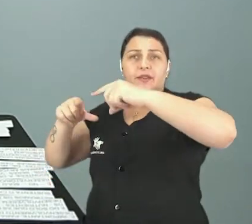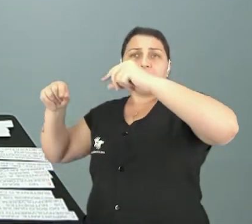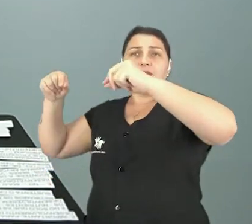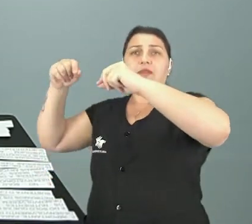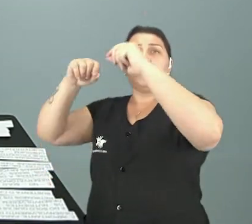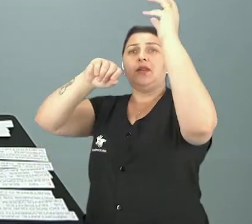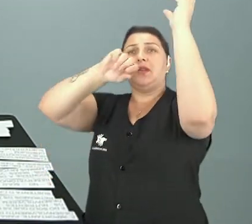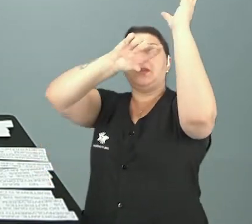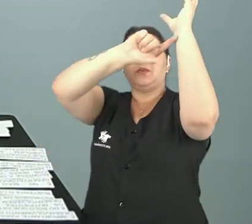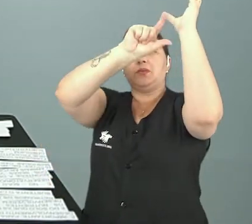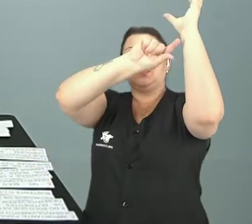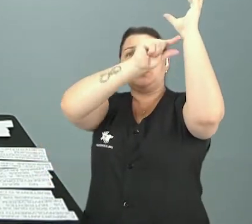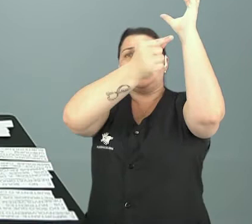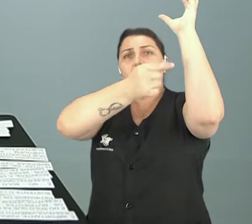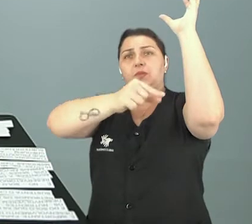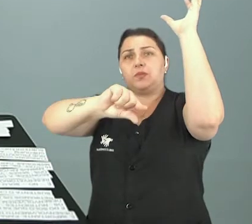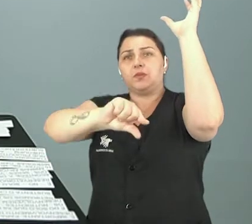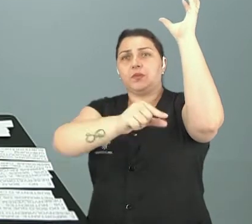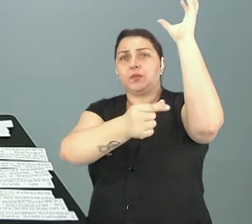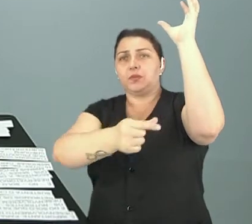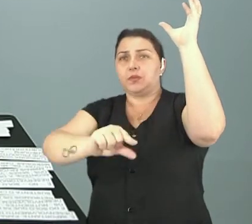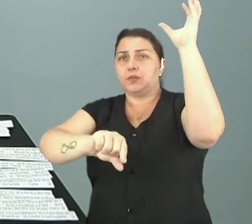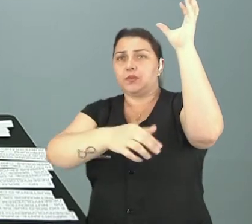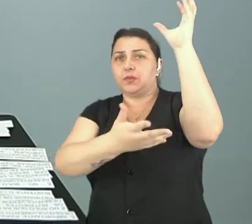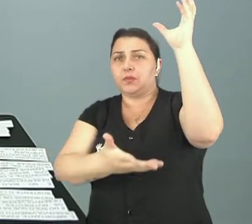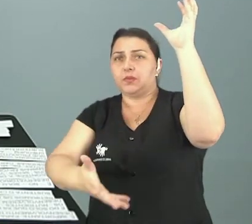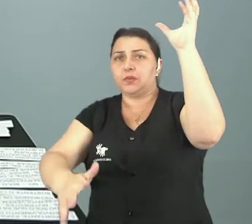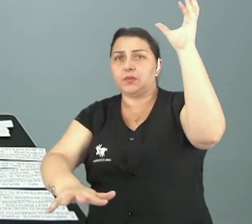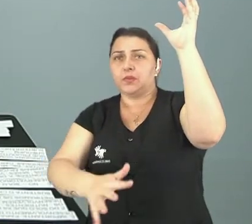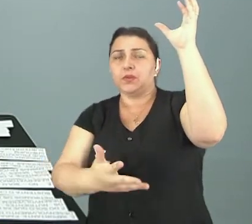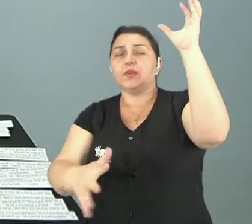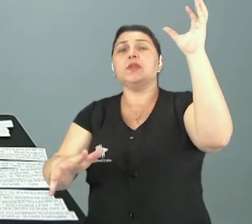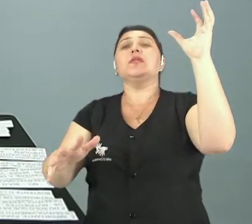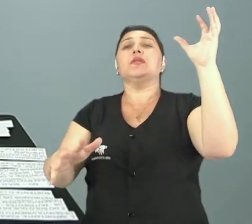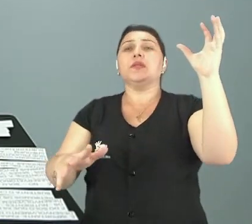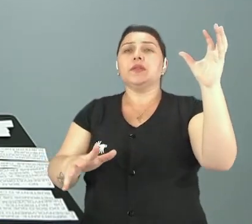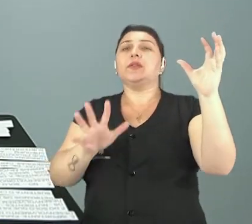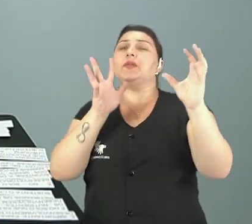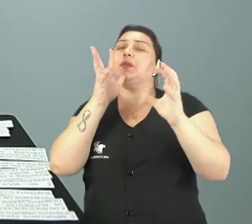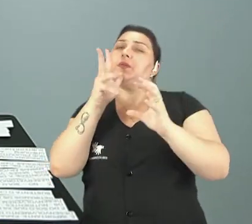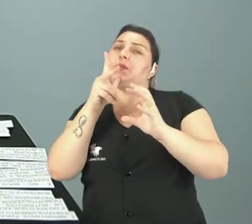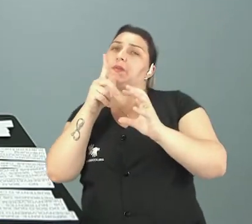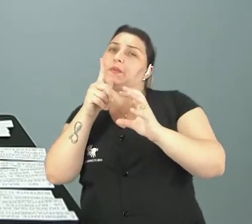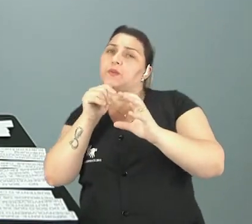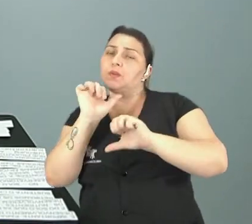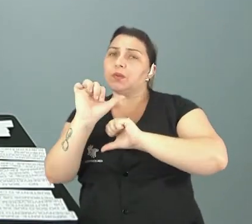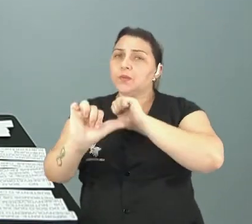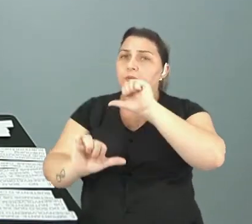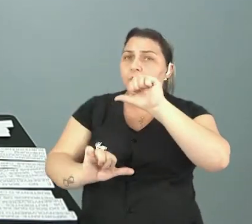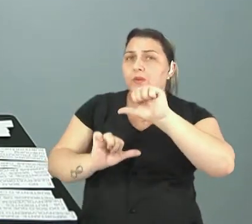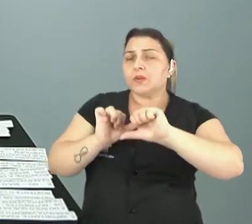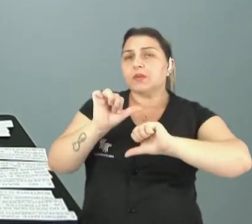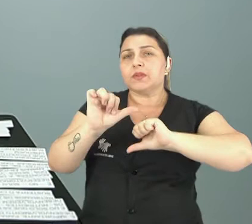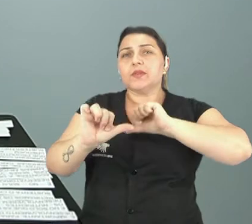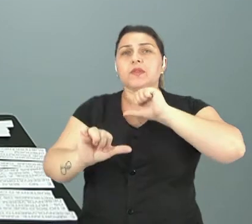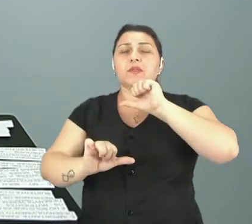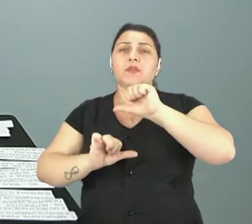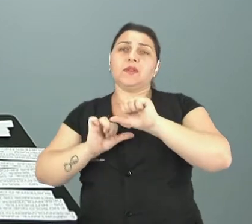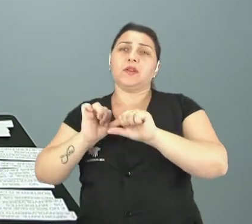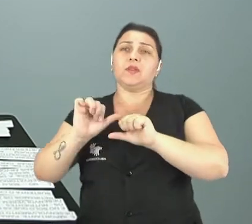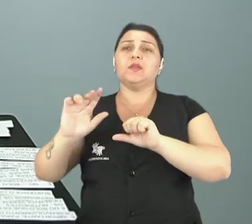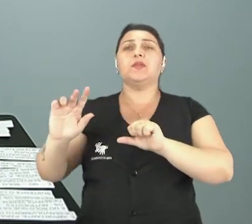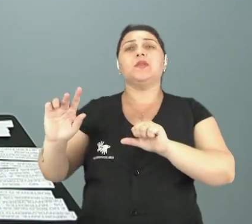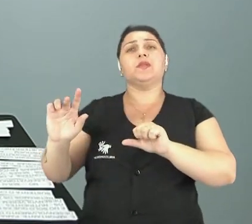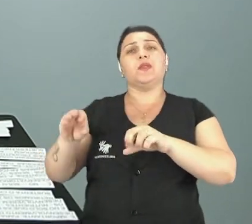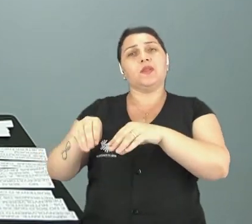caem das árvores, elas ficam ali no solo e com o passar do tempo elas vão se transformando nesse